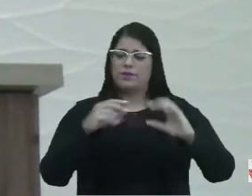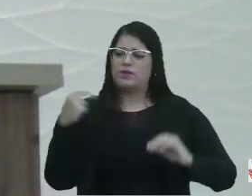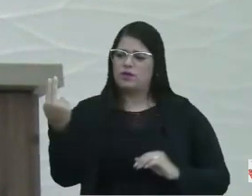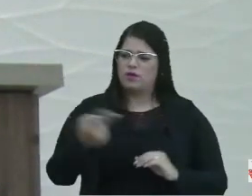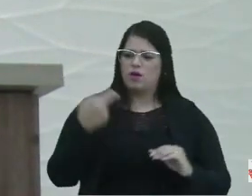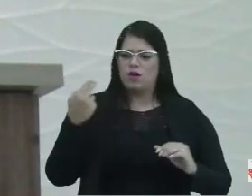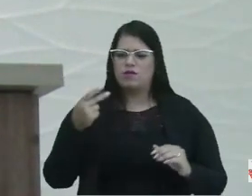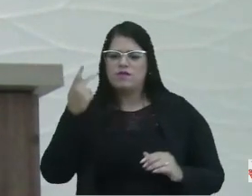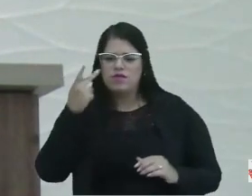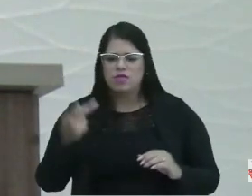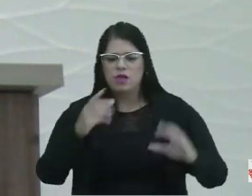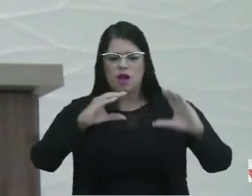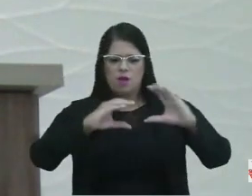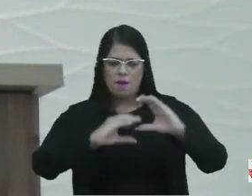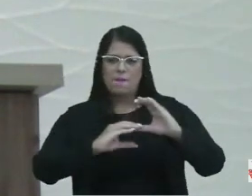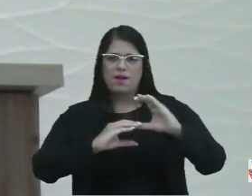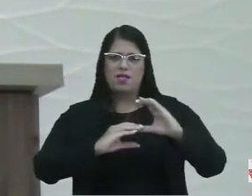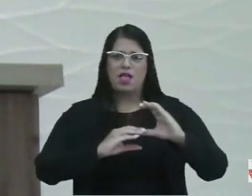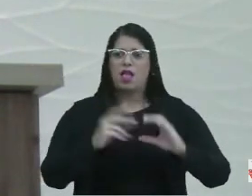está